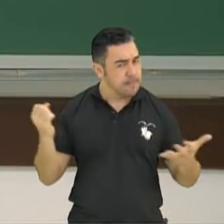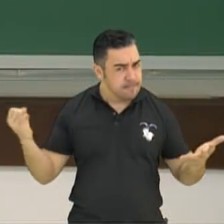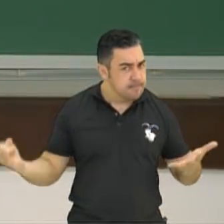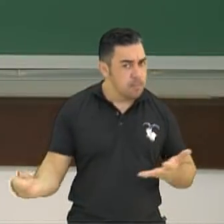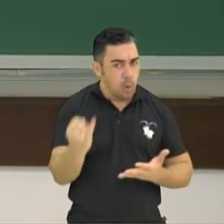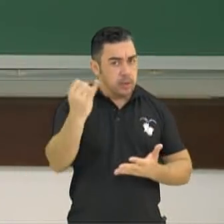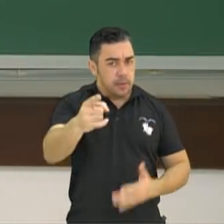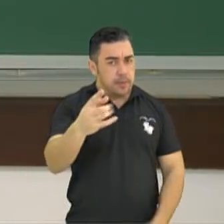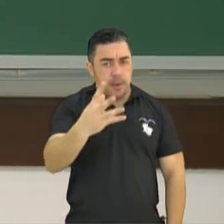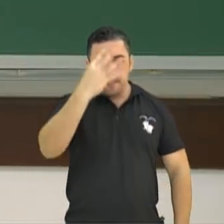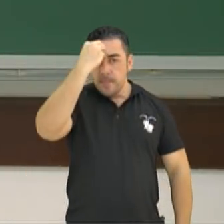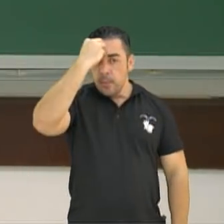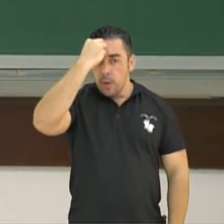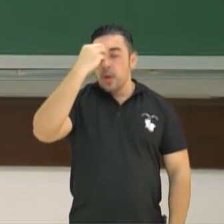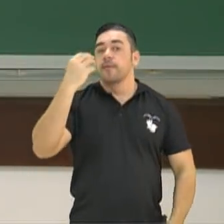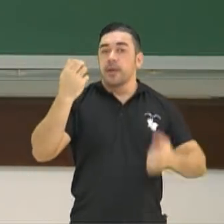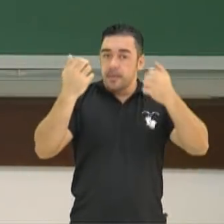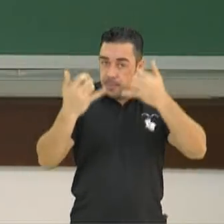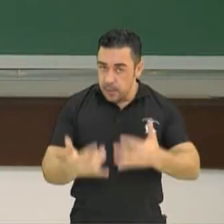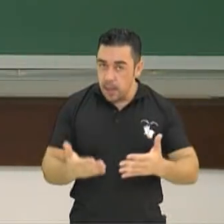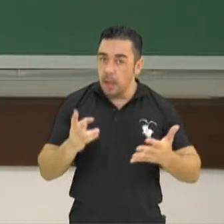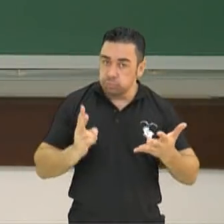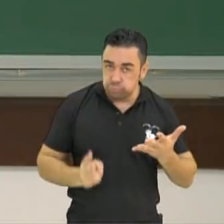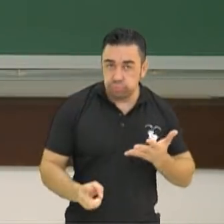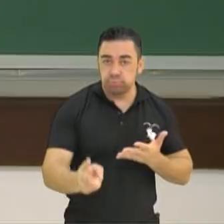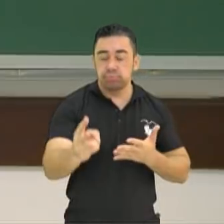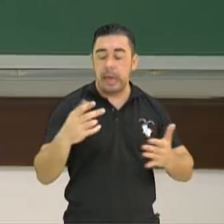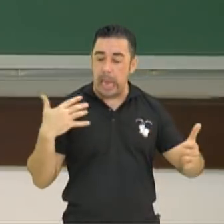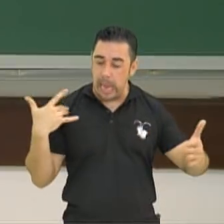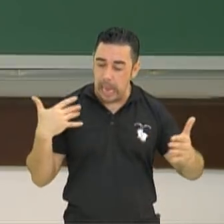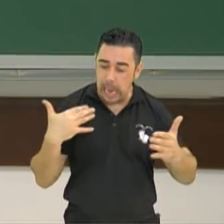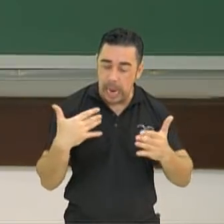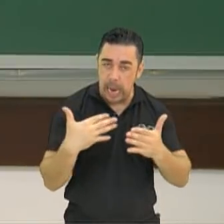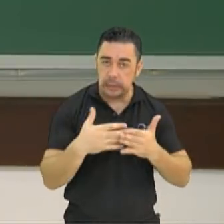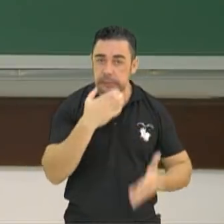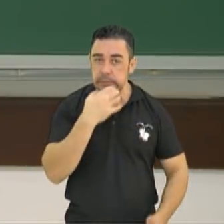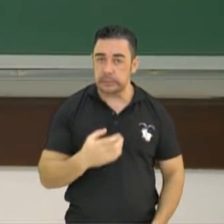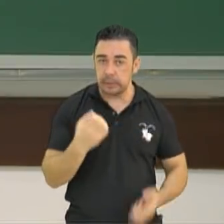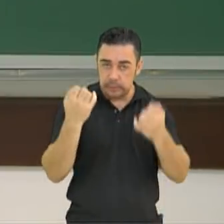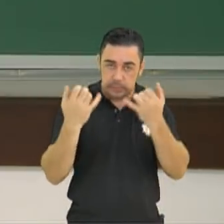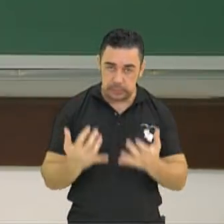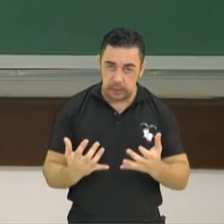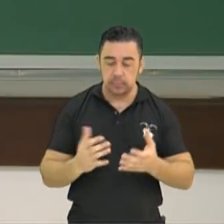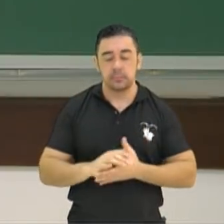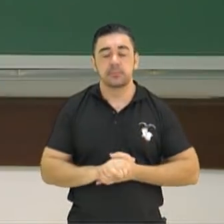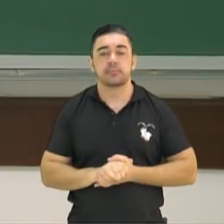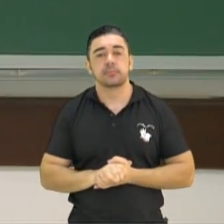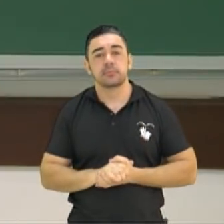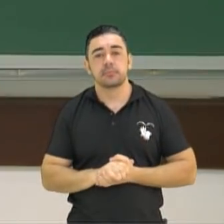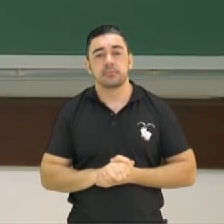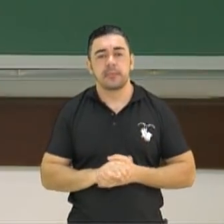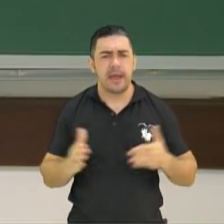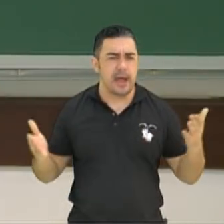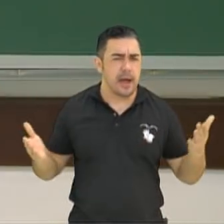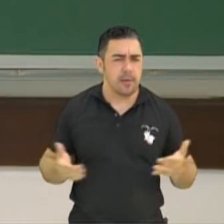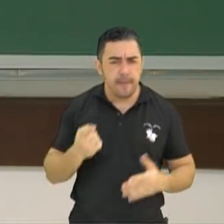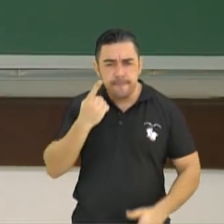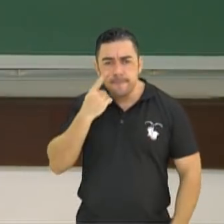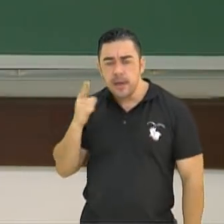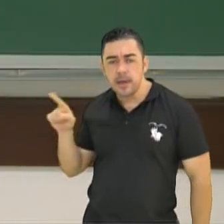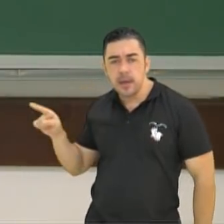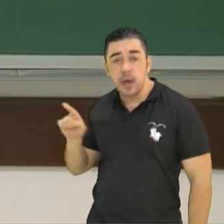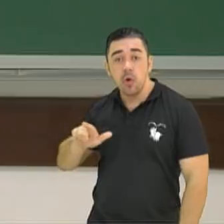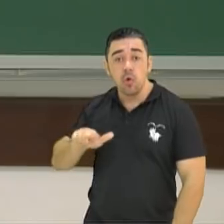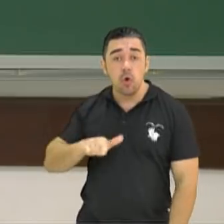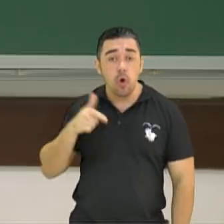importante você saber. Você vai falar bastante disso agora até o final do ano aí, cada grupo de animal que você for falar, tá? Agora a gente vai ver alguns